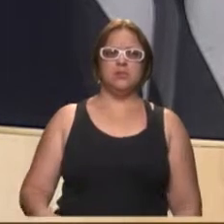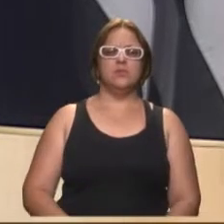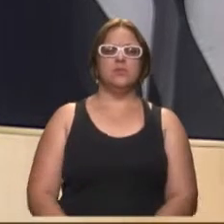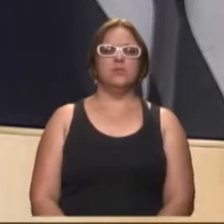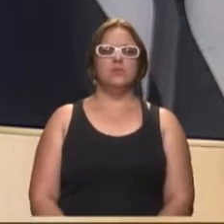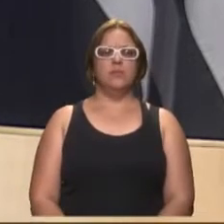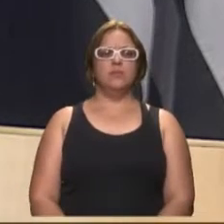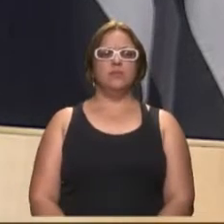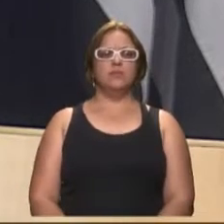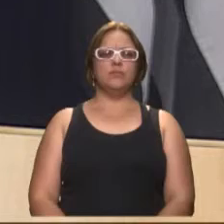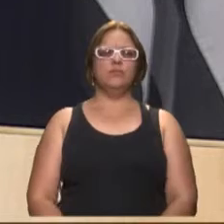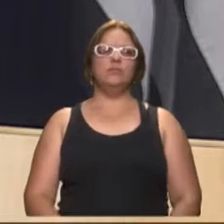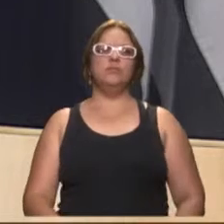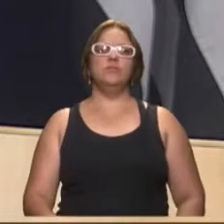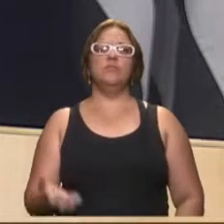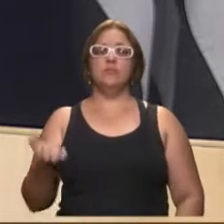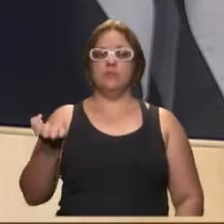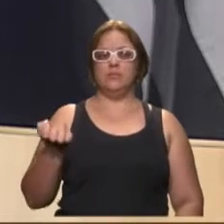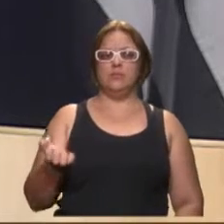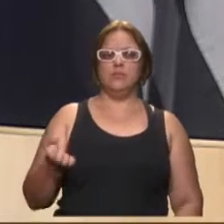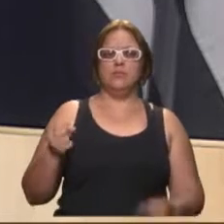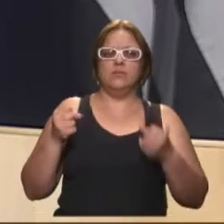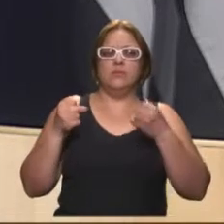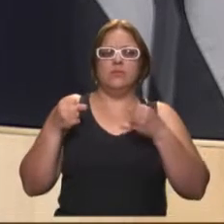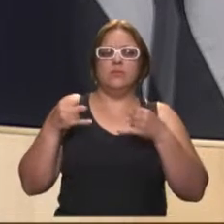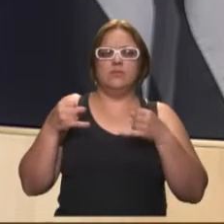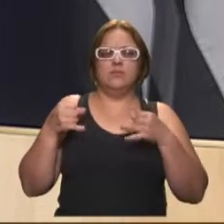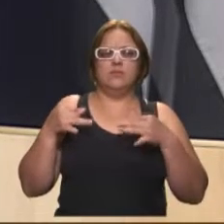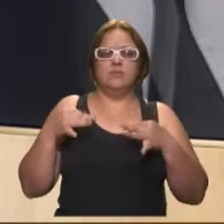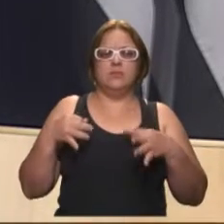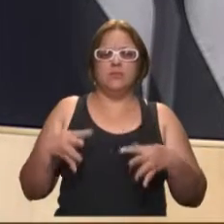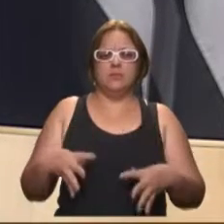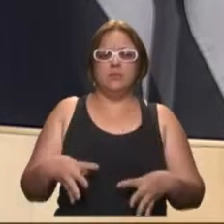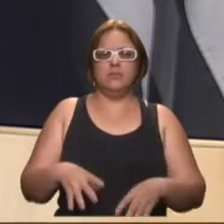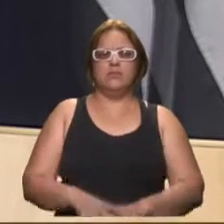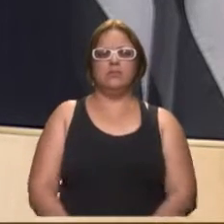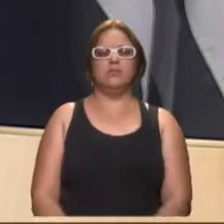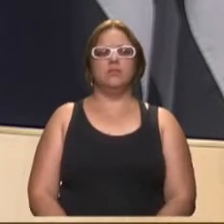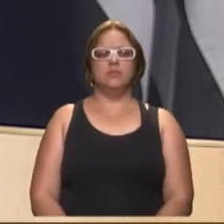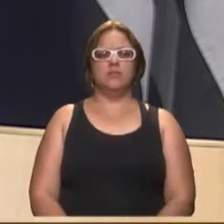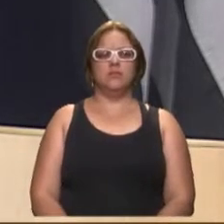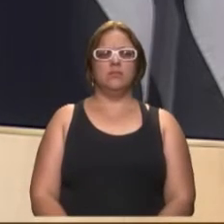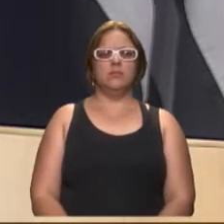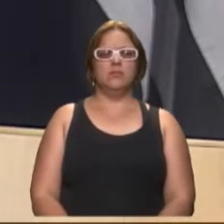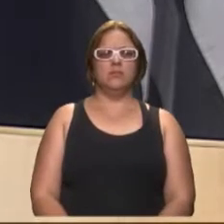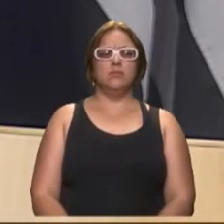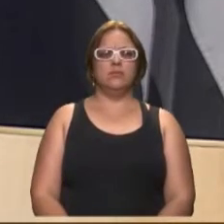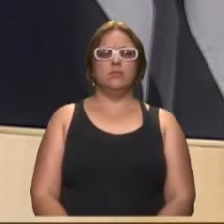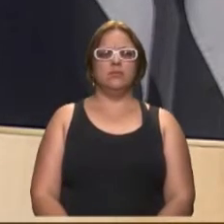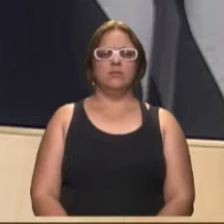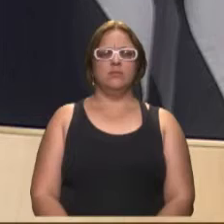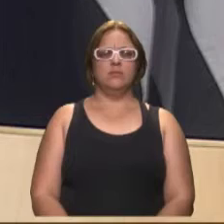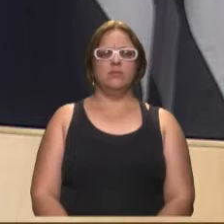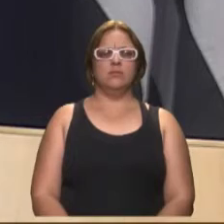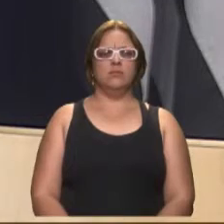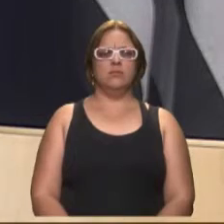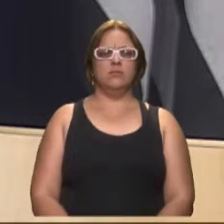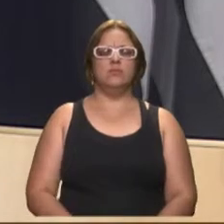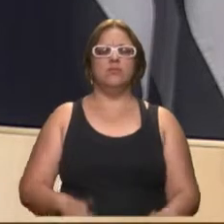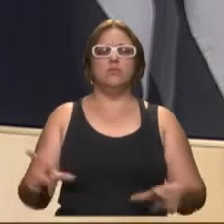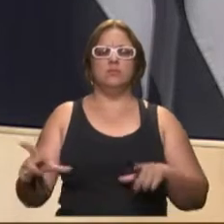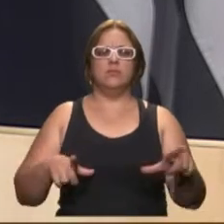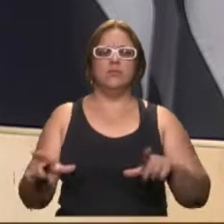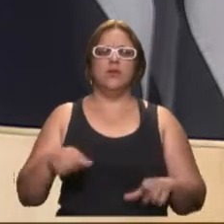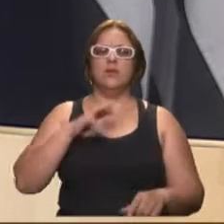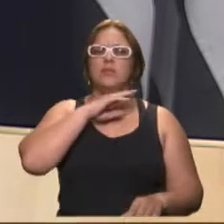nós queremos explicações sobre essa condição desumana de trabalho. Nós queremos que o prefeito dê